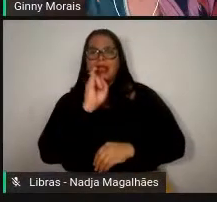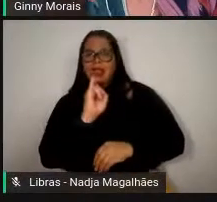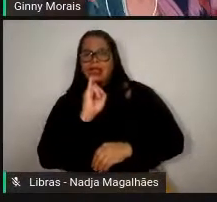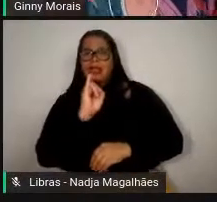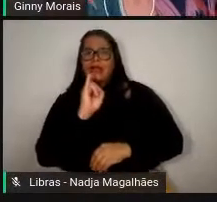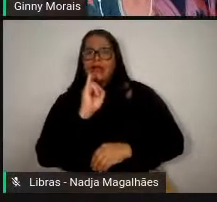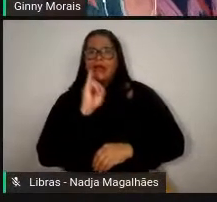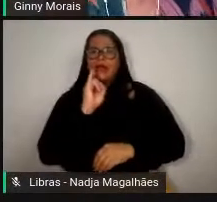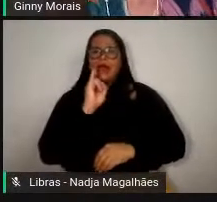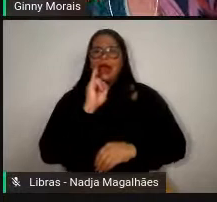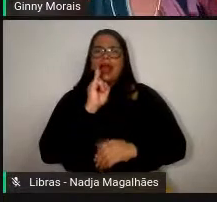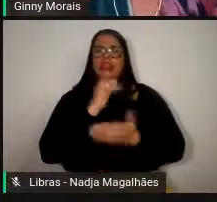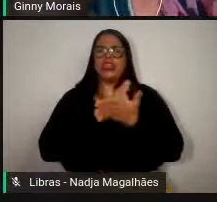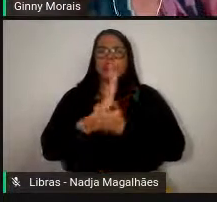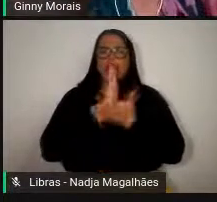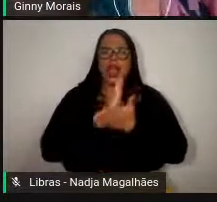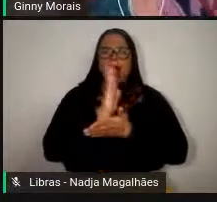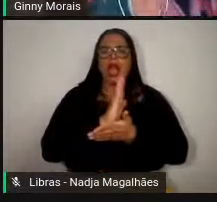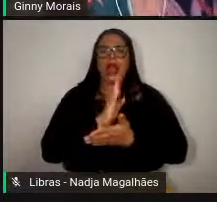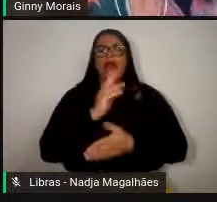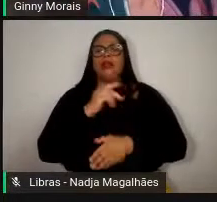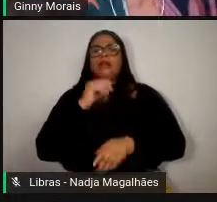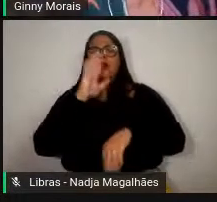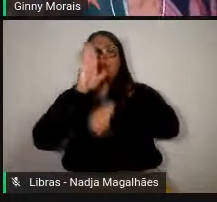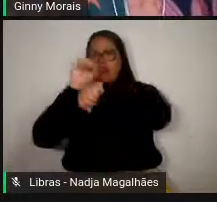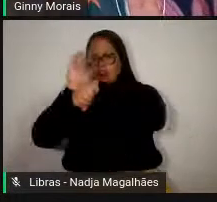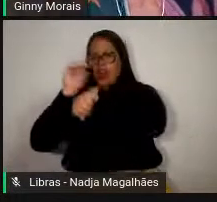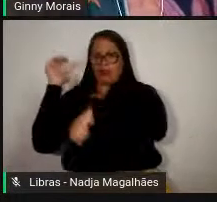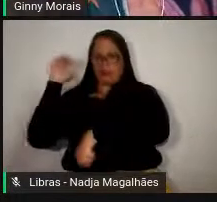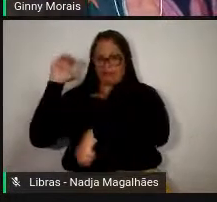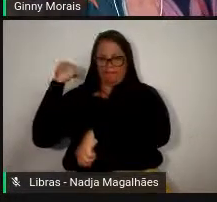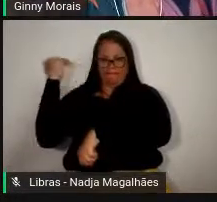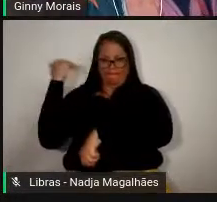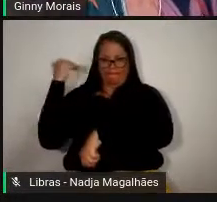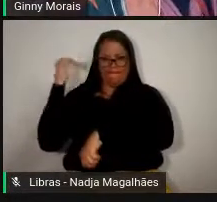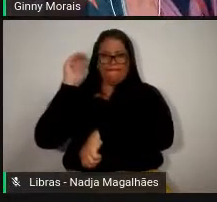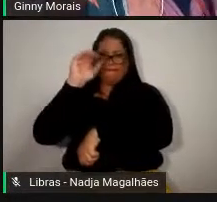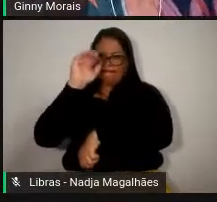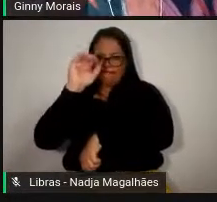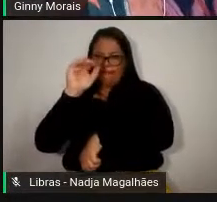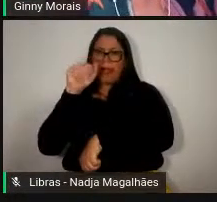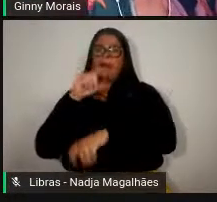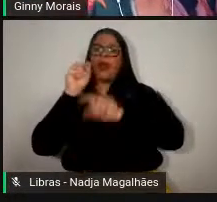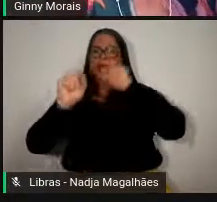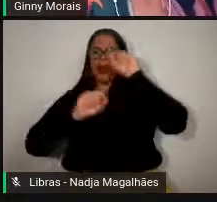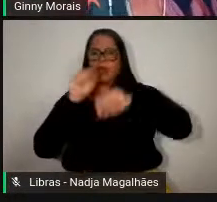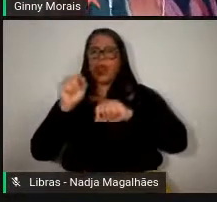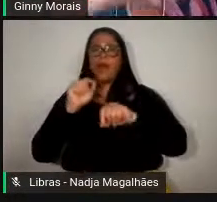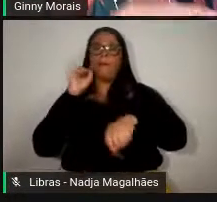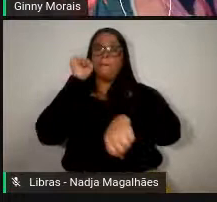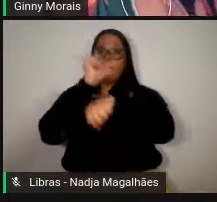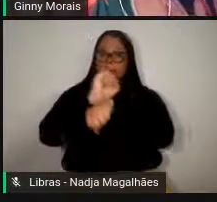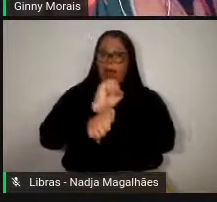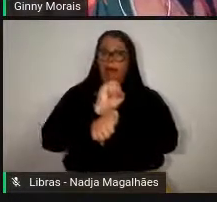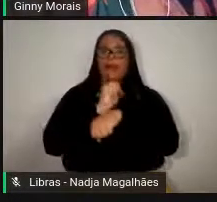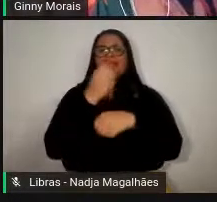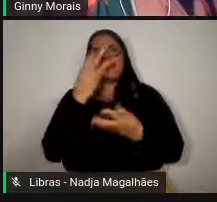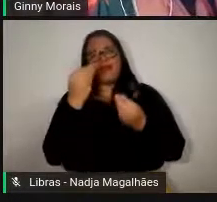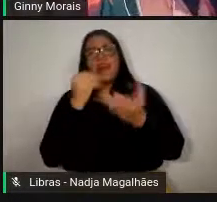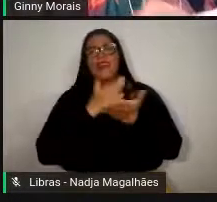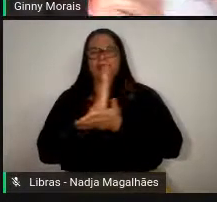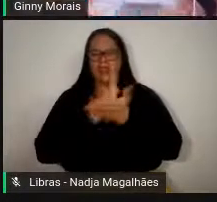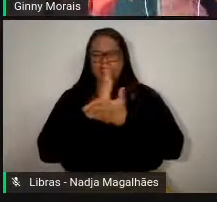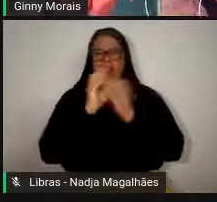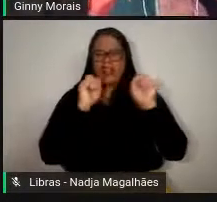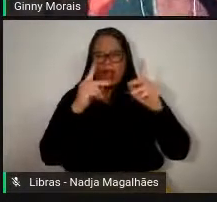vocês me interferem aí, tá? Vocês me chamam aí para eu poder fazer interferências para não ficar tão chato, tá bom, galera? Vamos